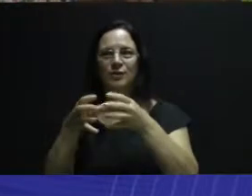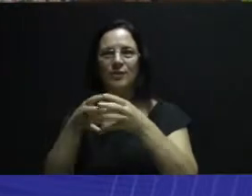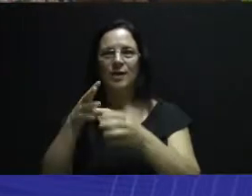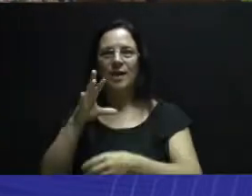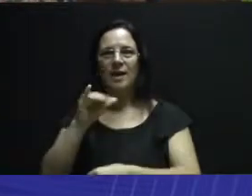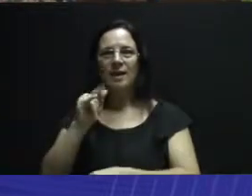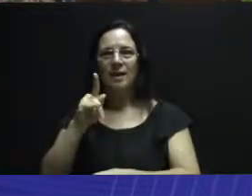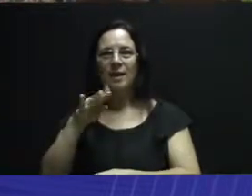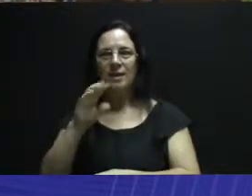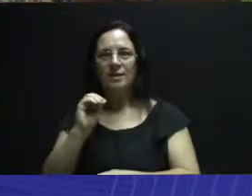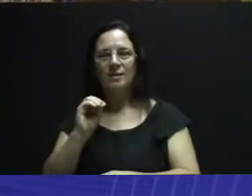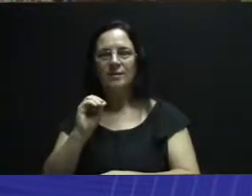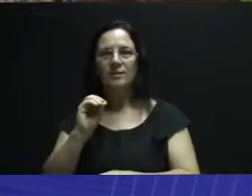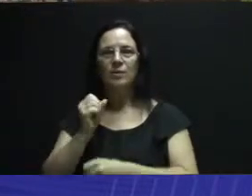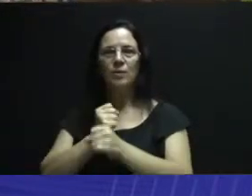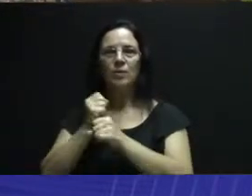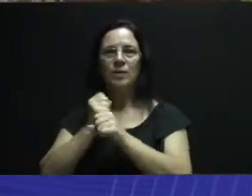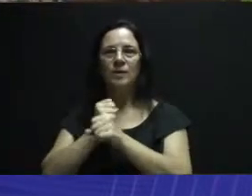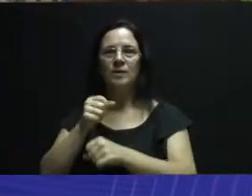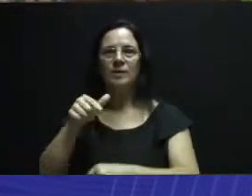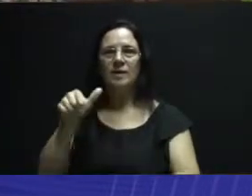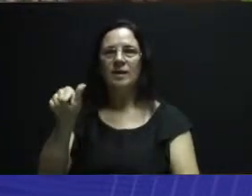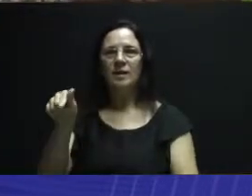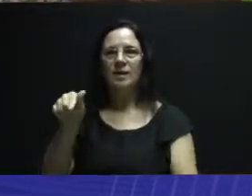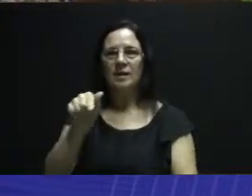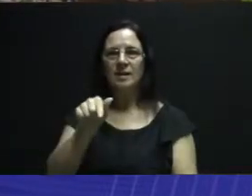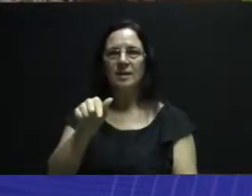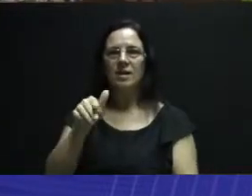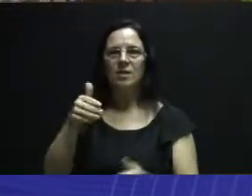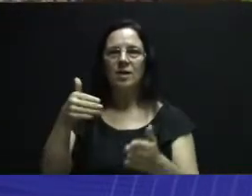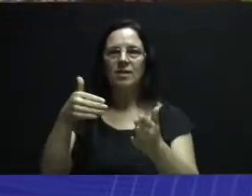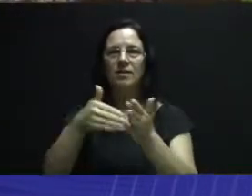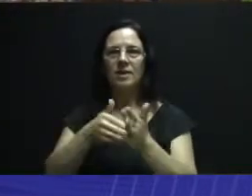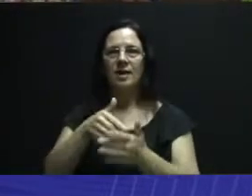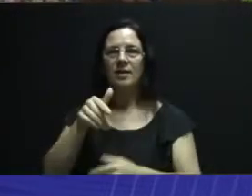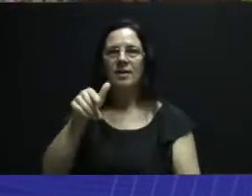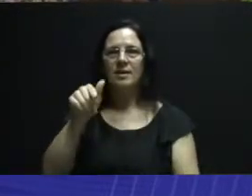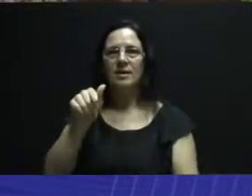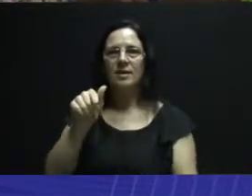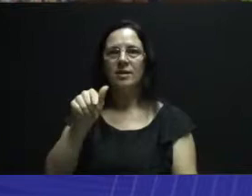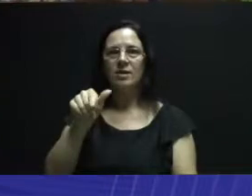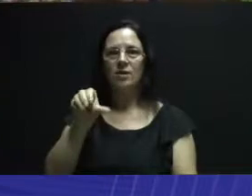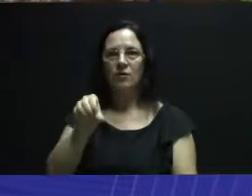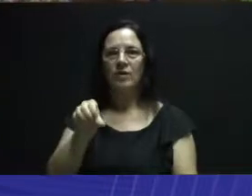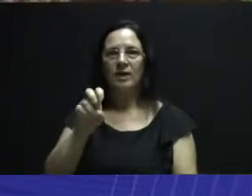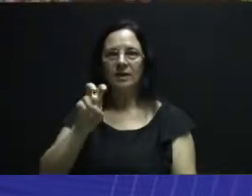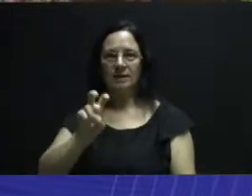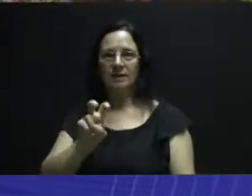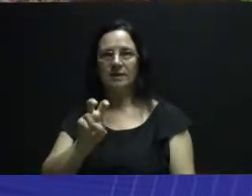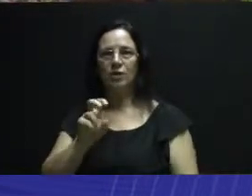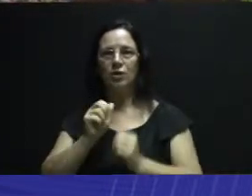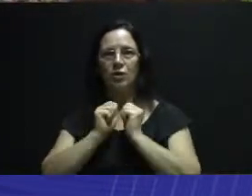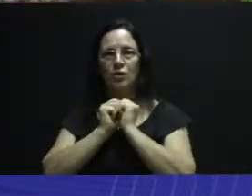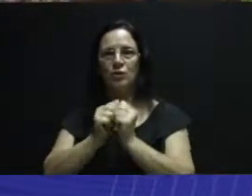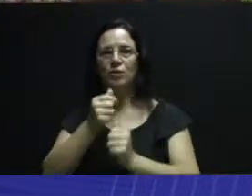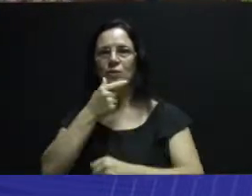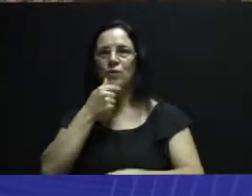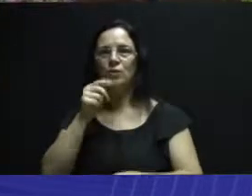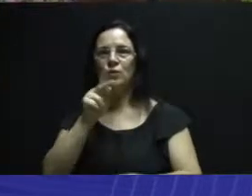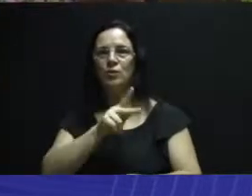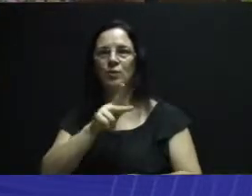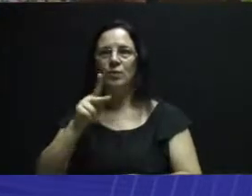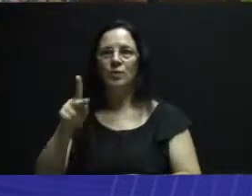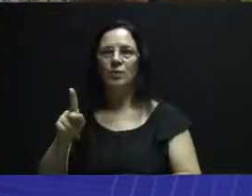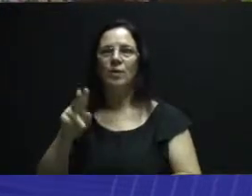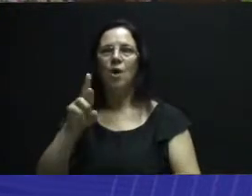atletismo de 1977 a 1985, junto ao professor Roberto